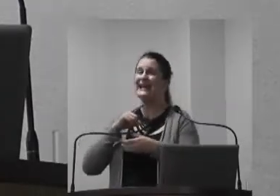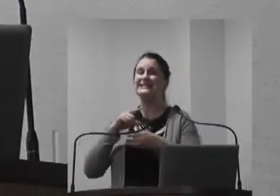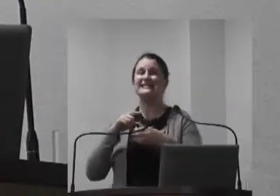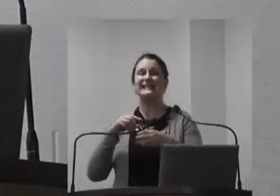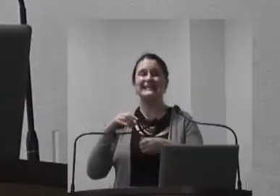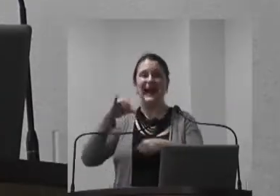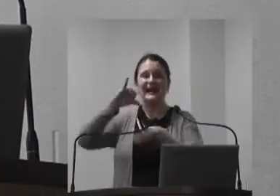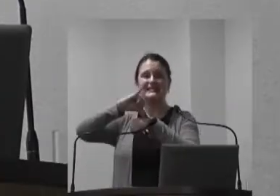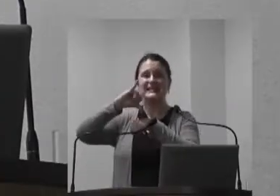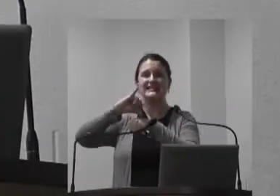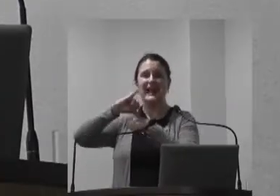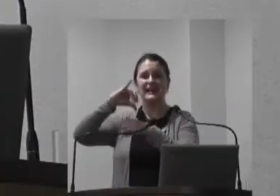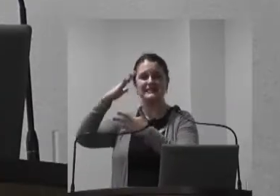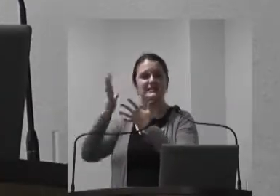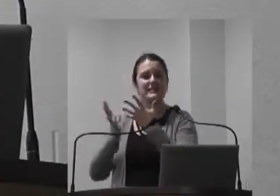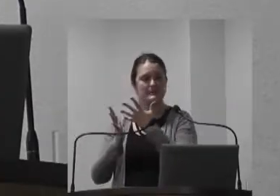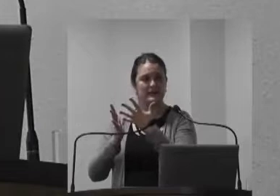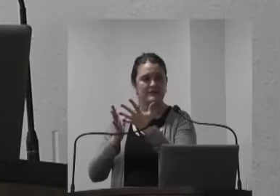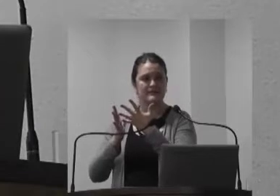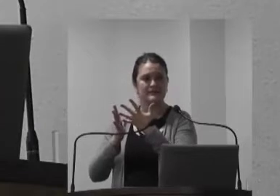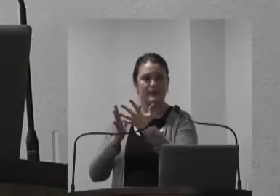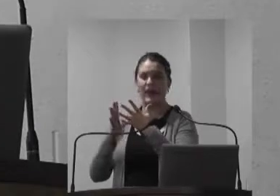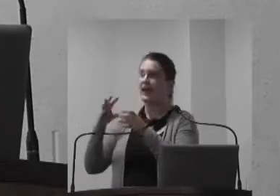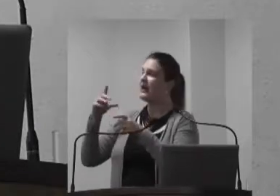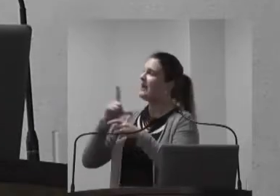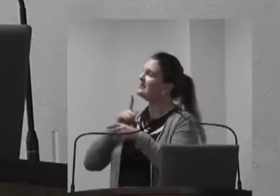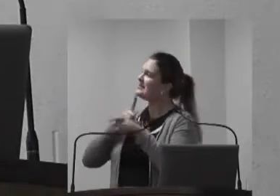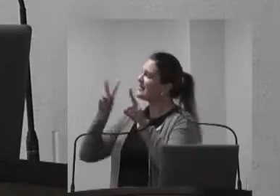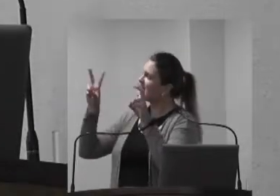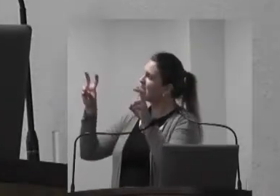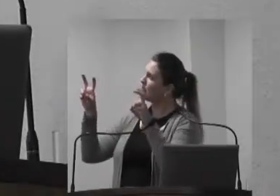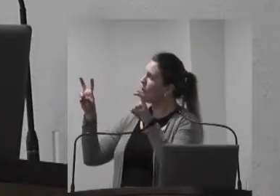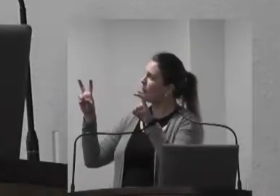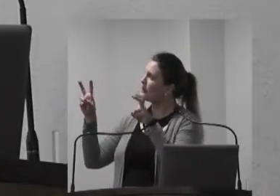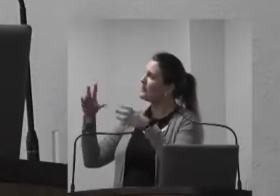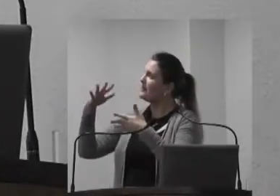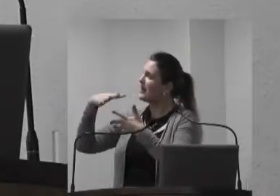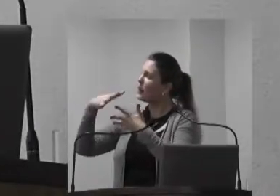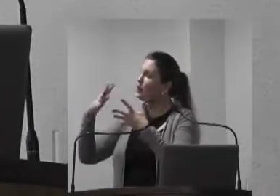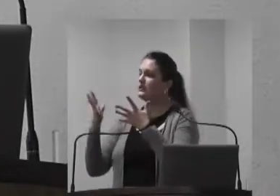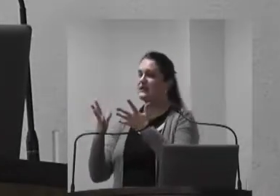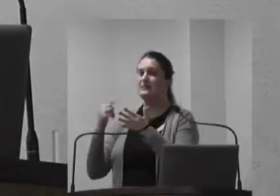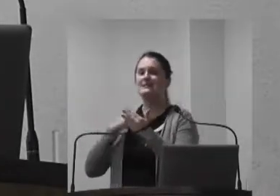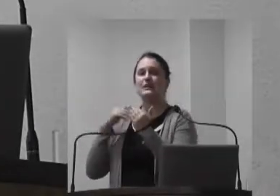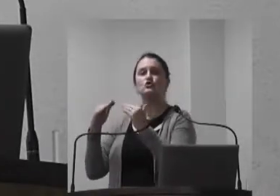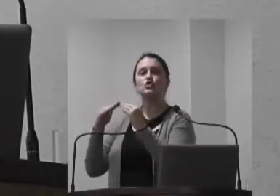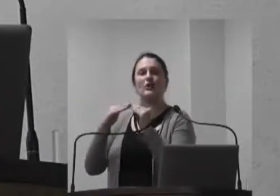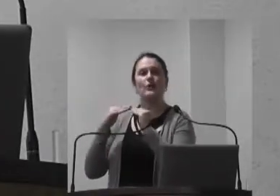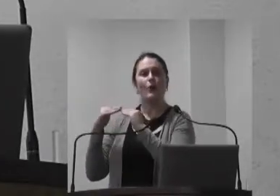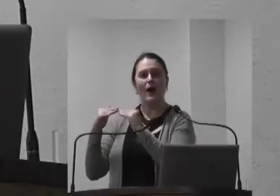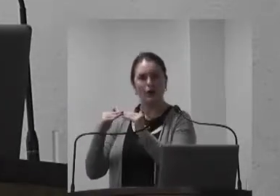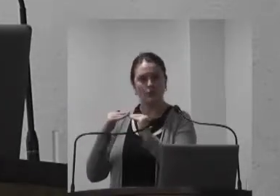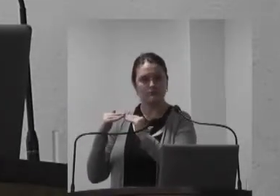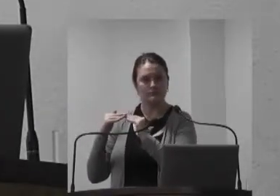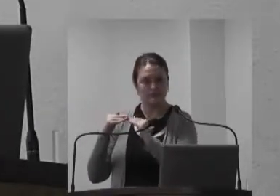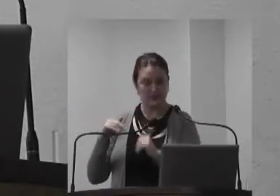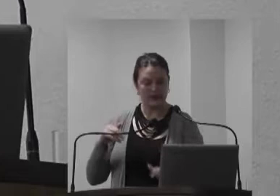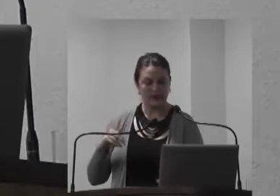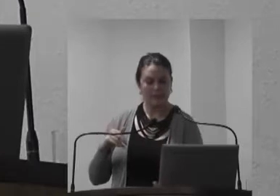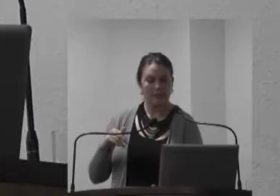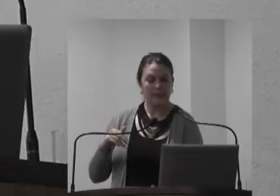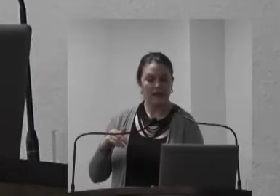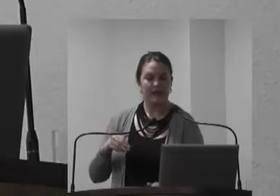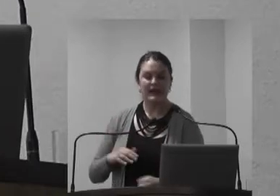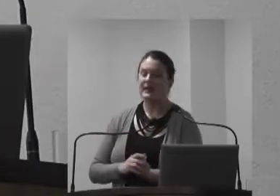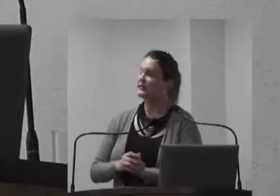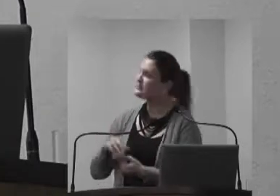temos centrais de Libras, né? Eles têm esse slogan, né? Com Libras eu sou igual,